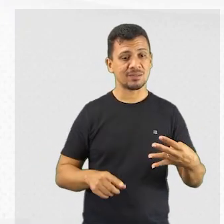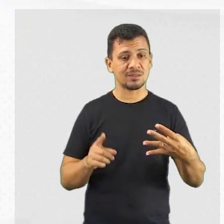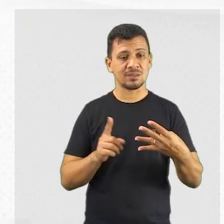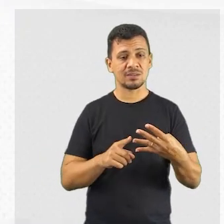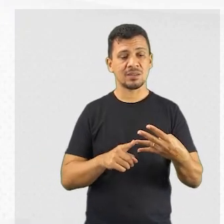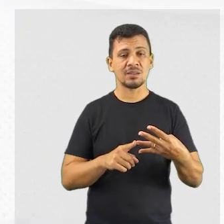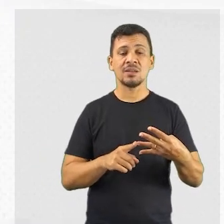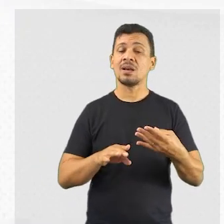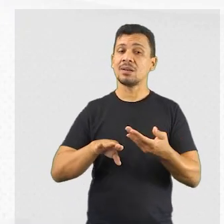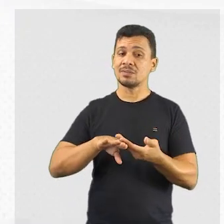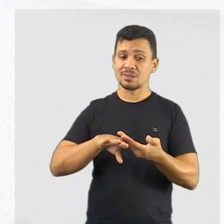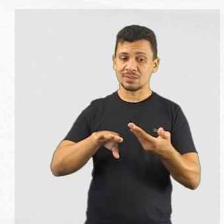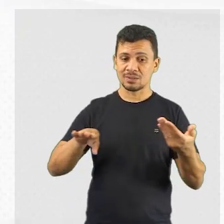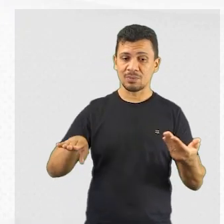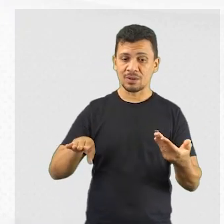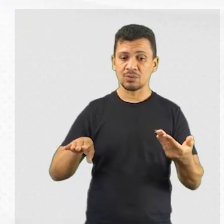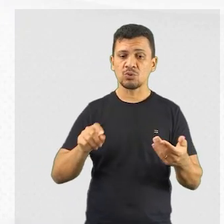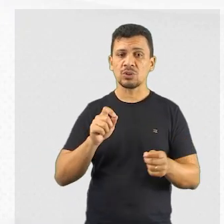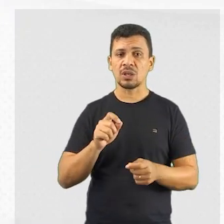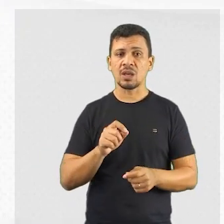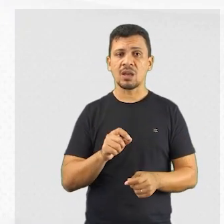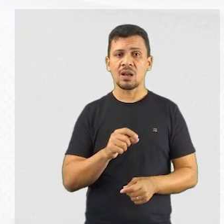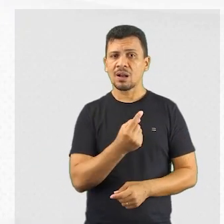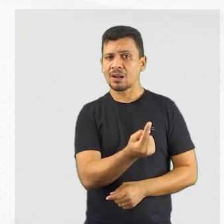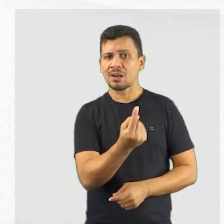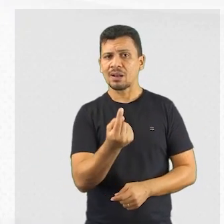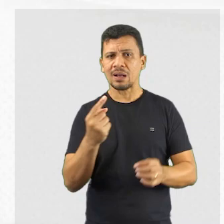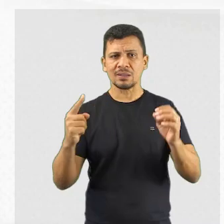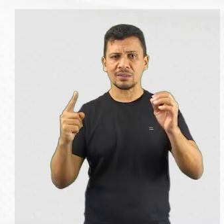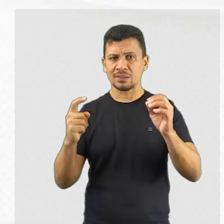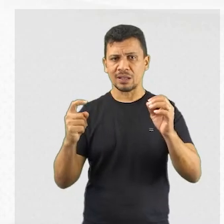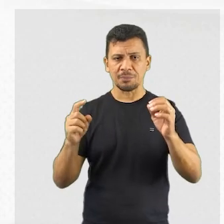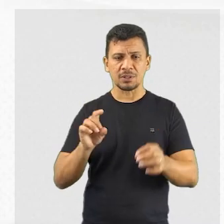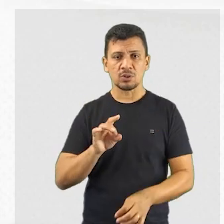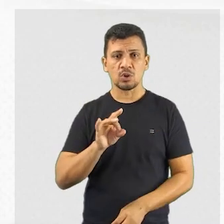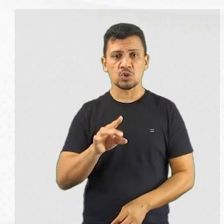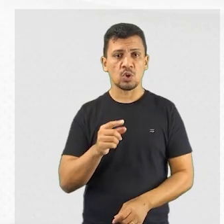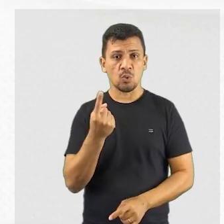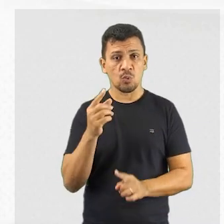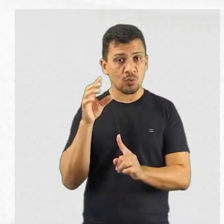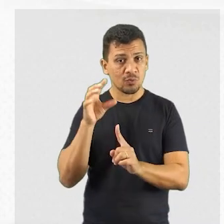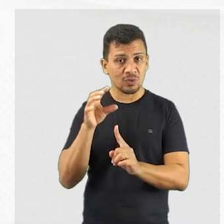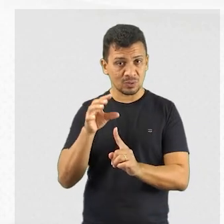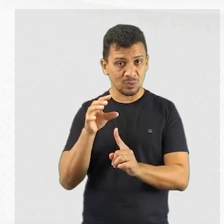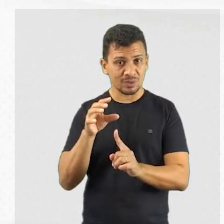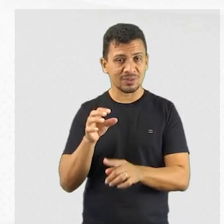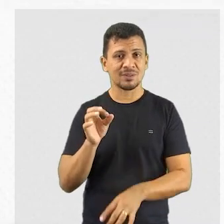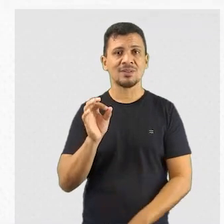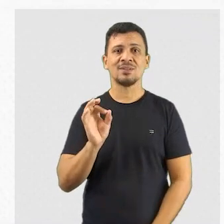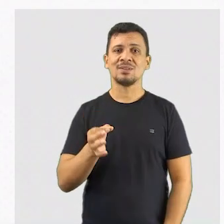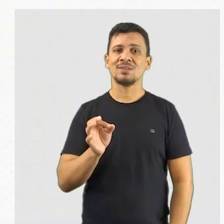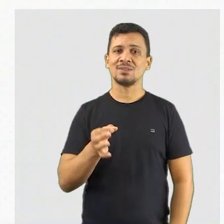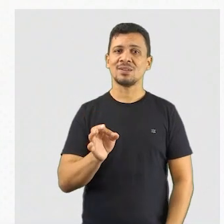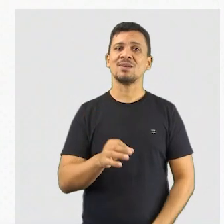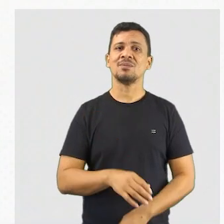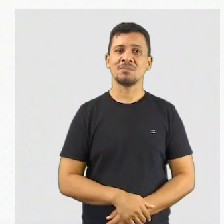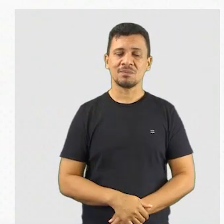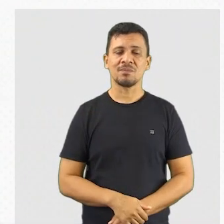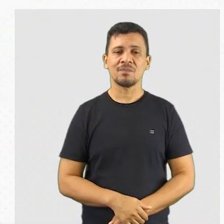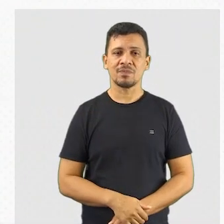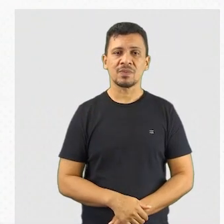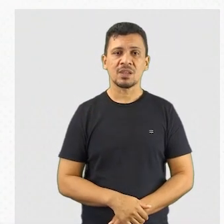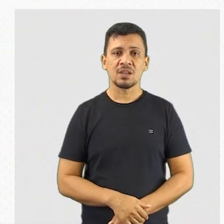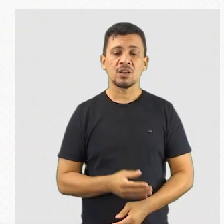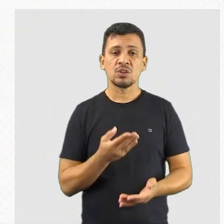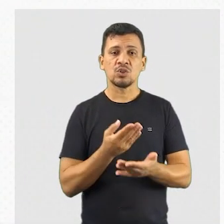C, eles se separam de forma que cada gameta recebe apenas um dos fatores. Correto, né, pessoal? Lembram? Quando Mendel